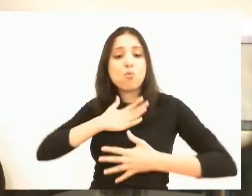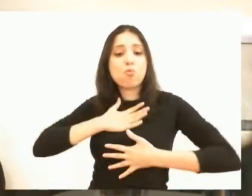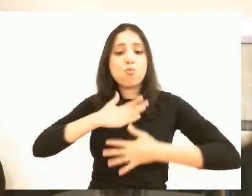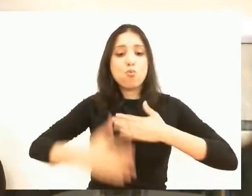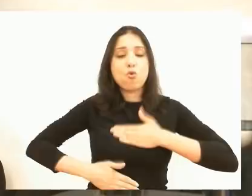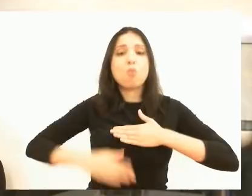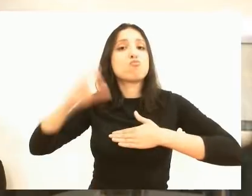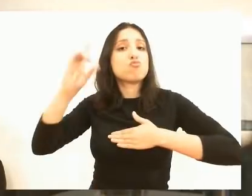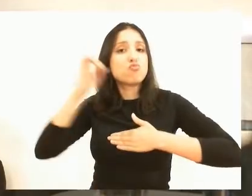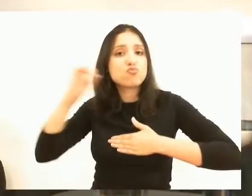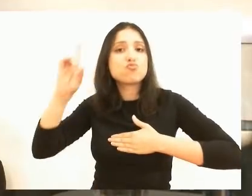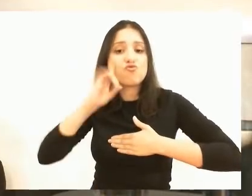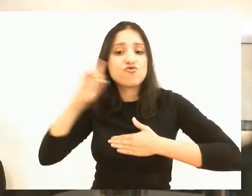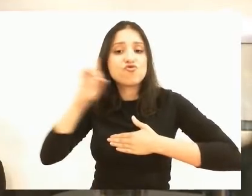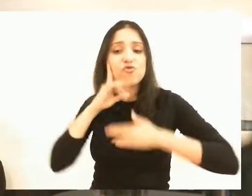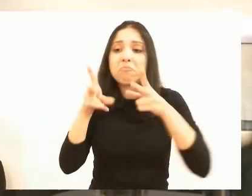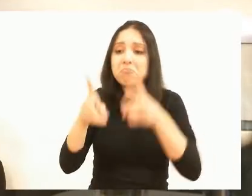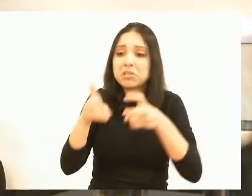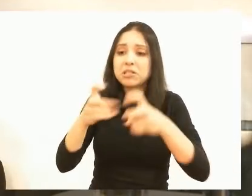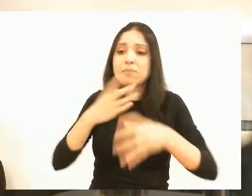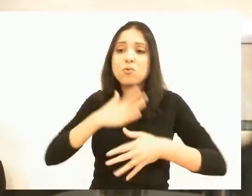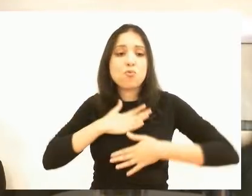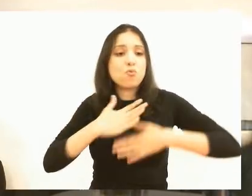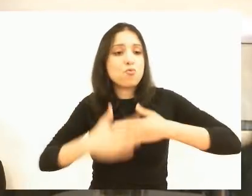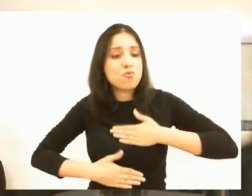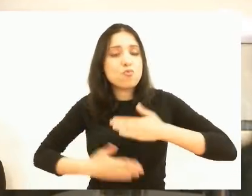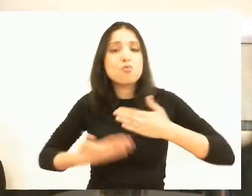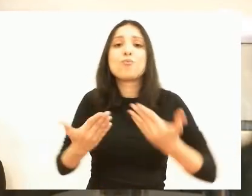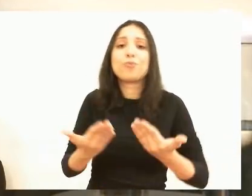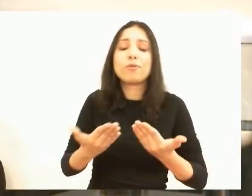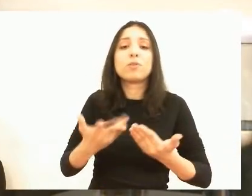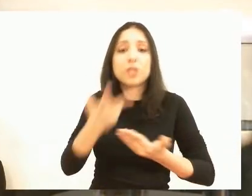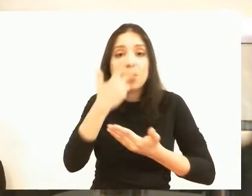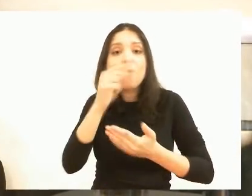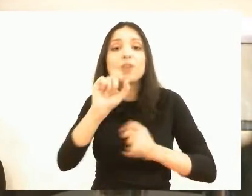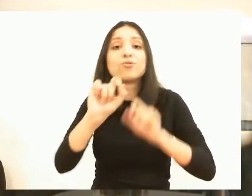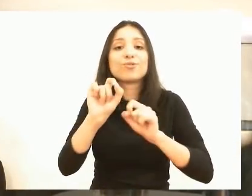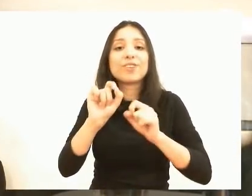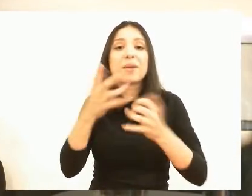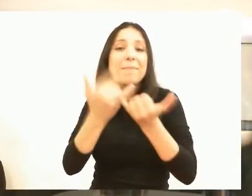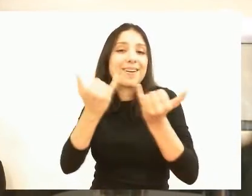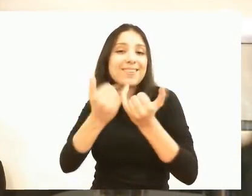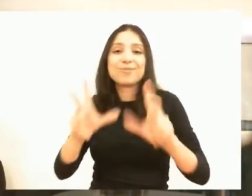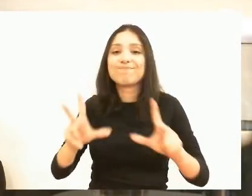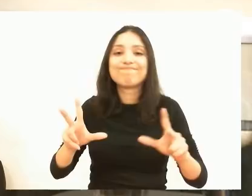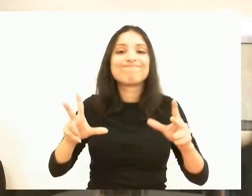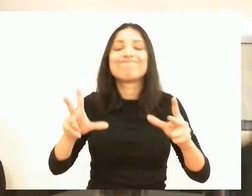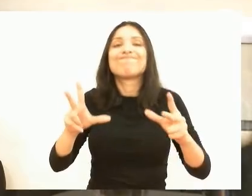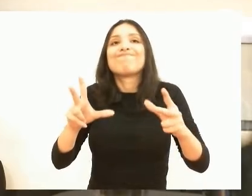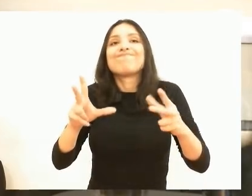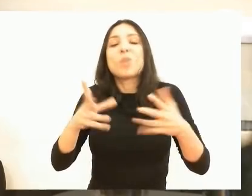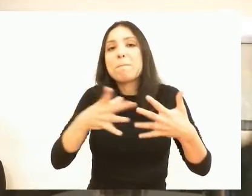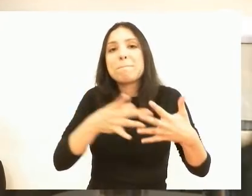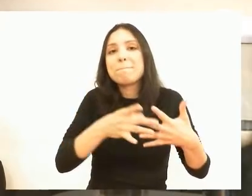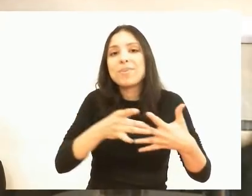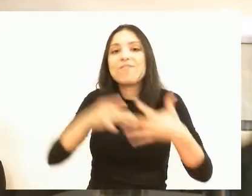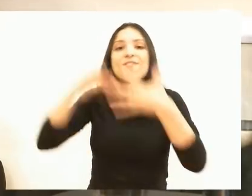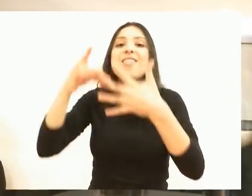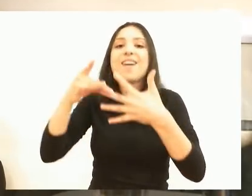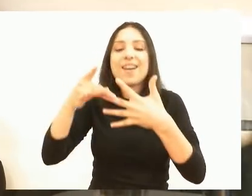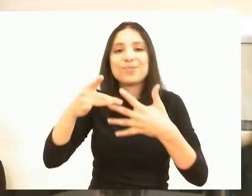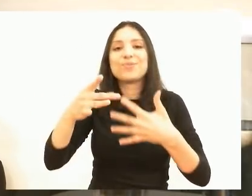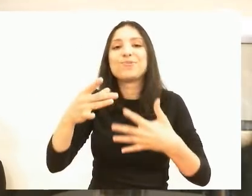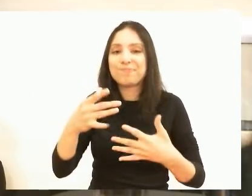cada dia né então e isso eu vejo um privilégio sim está provocando